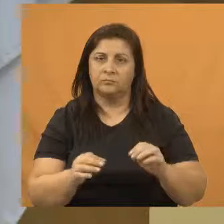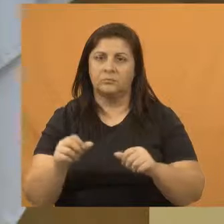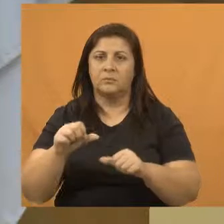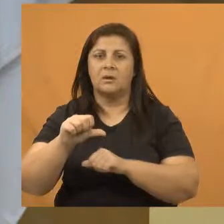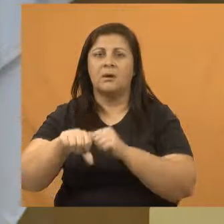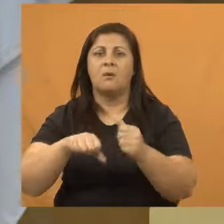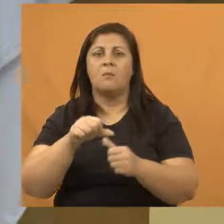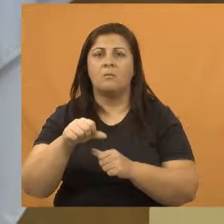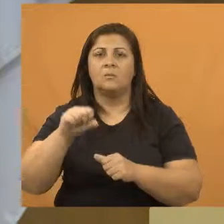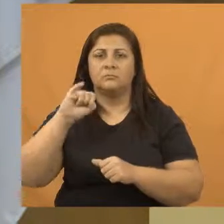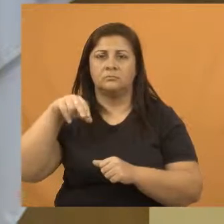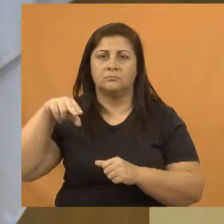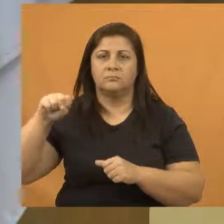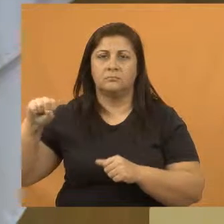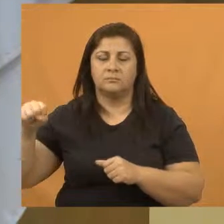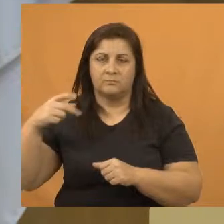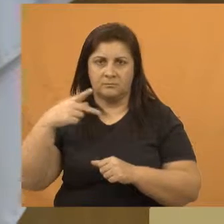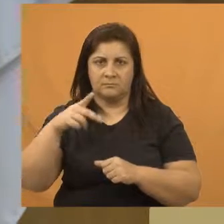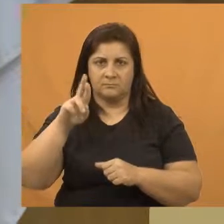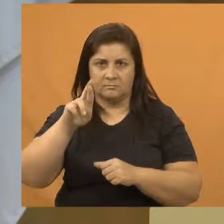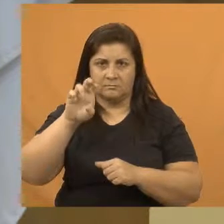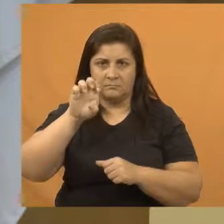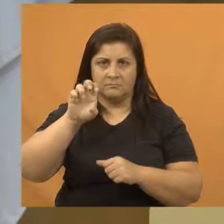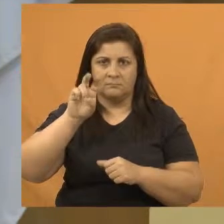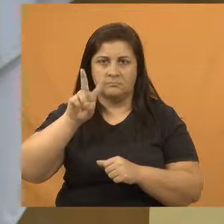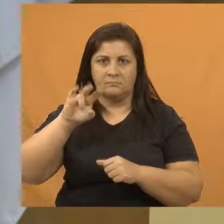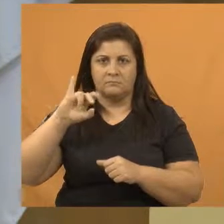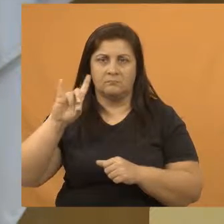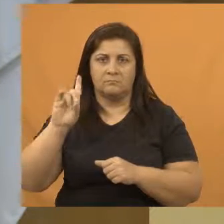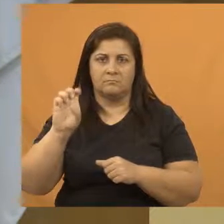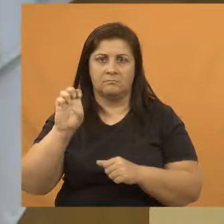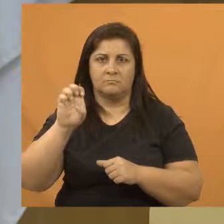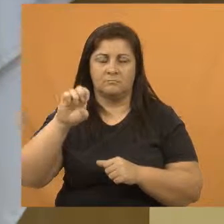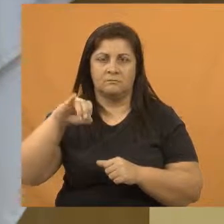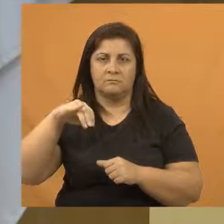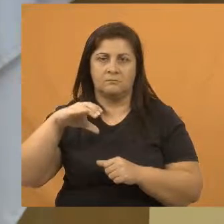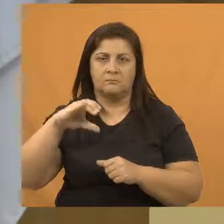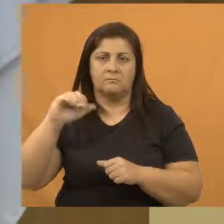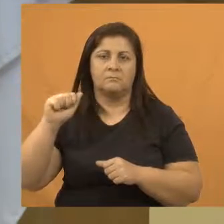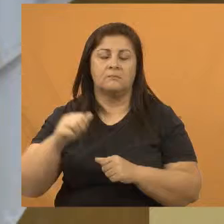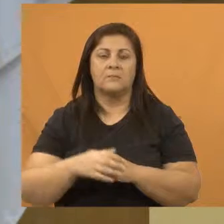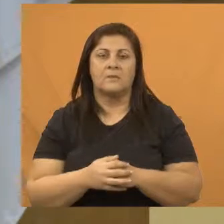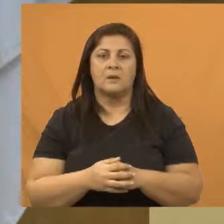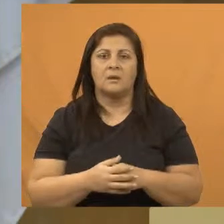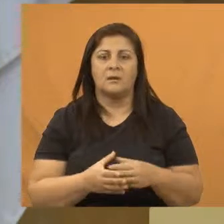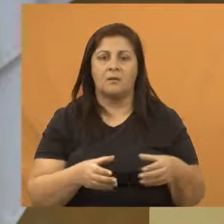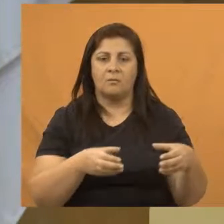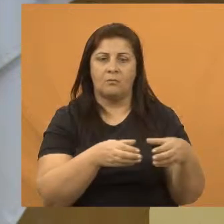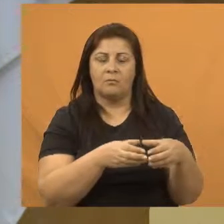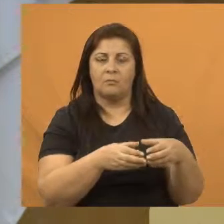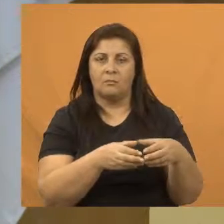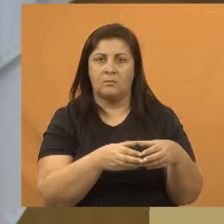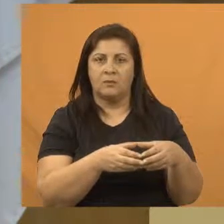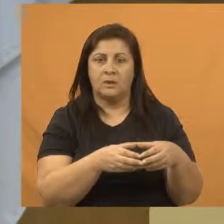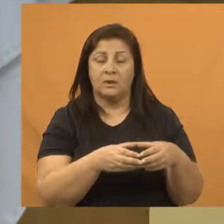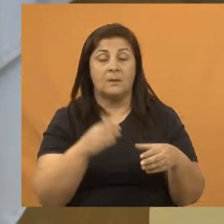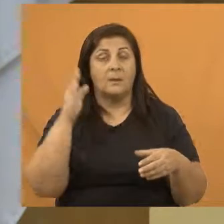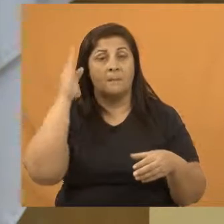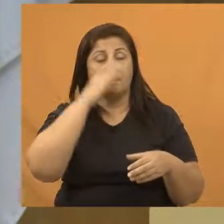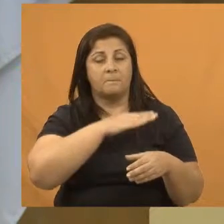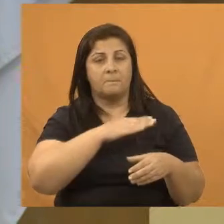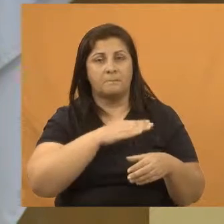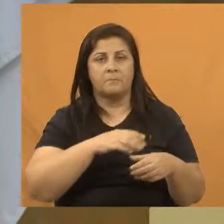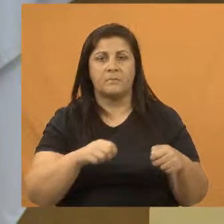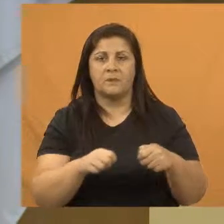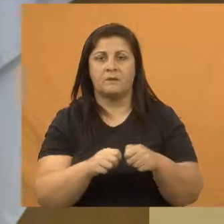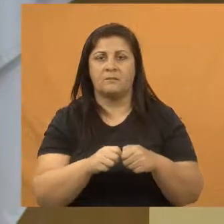Previdência ao Congresso Nacional, que é parte de um pacote de maldade que está a caminho para atacar ainda